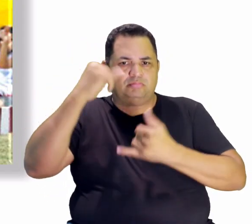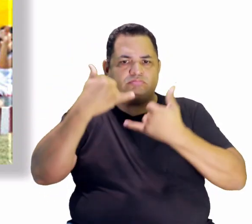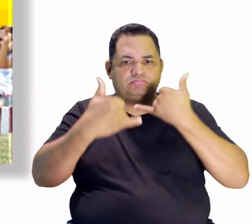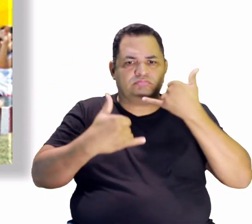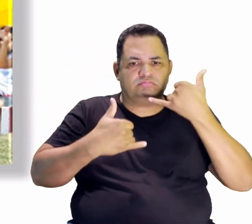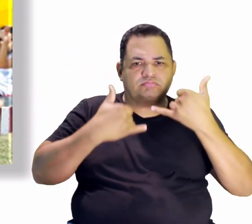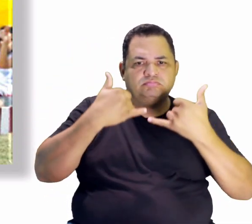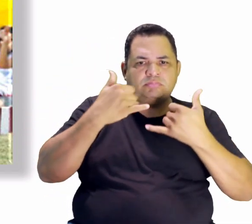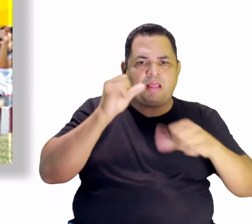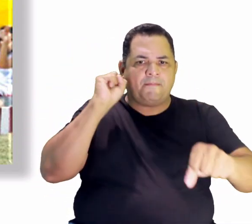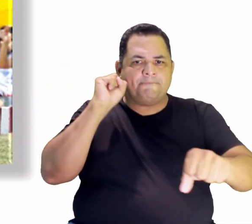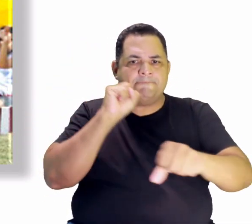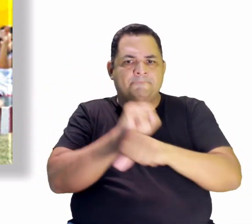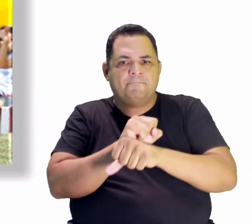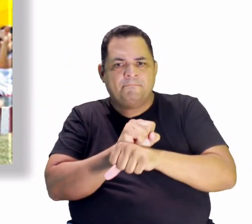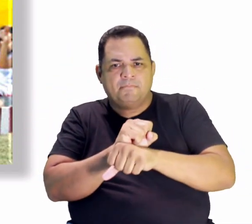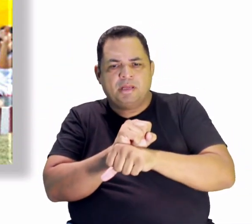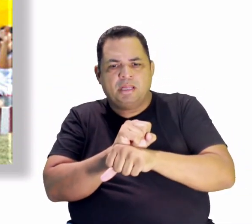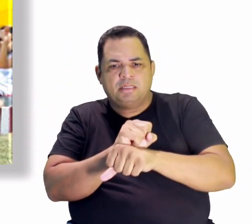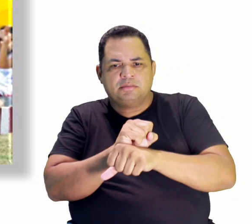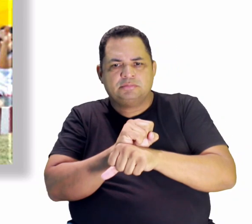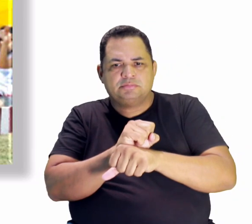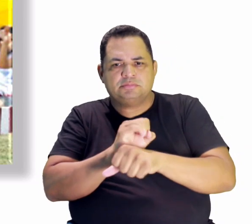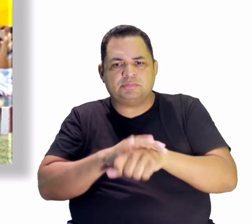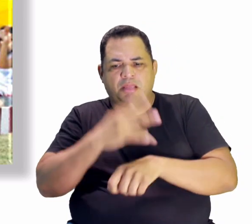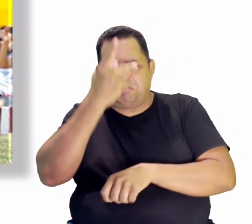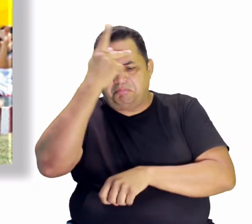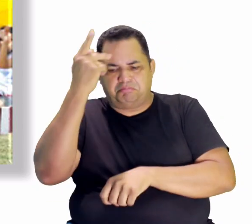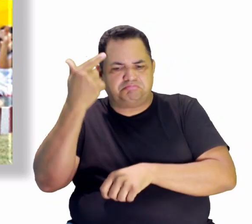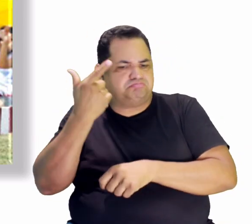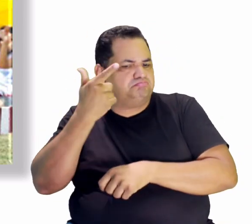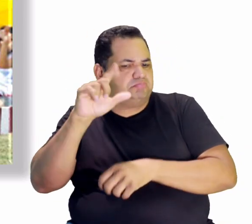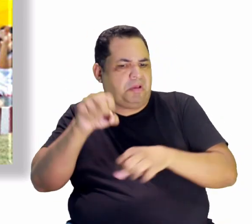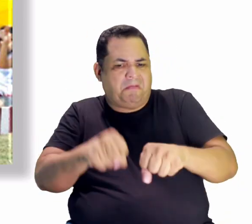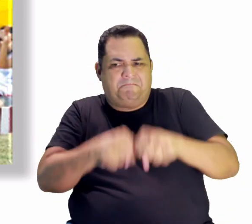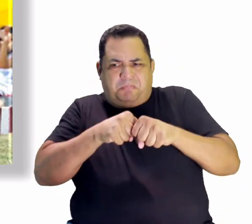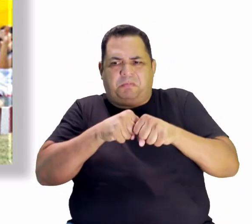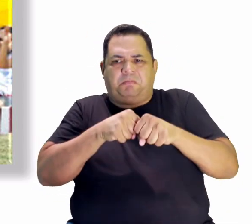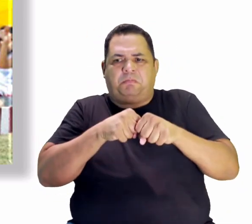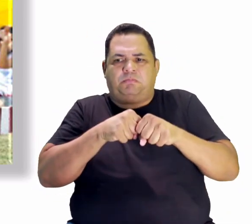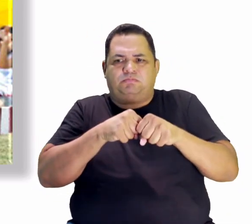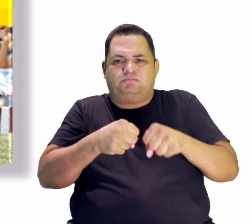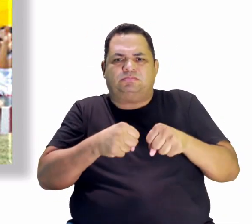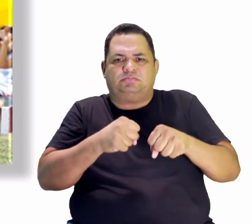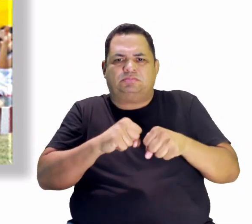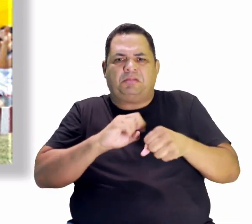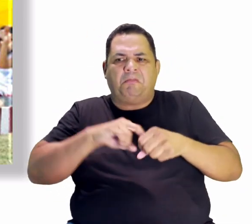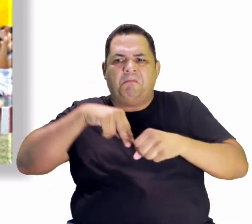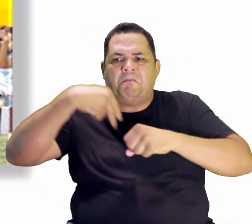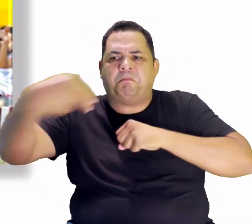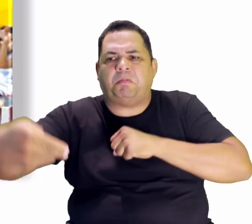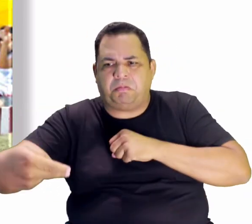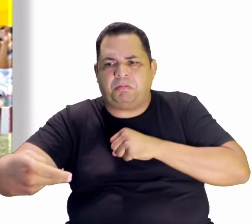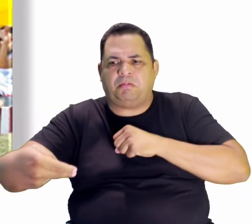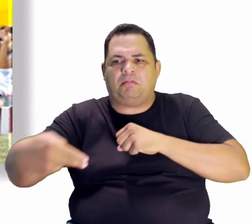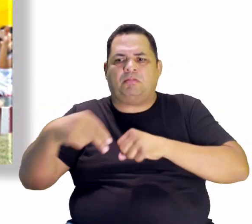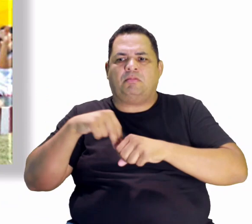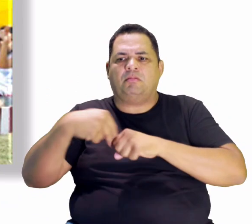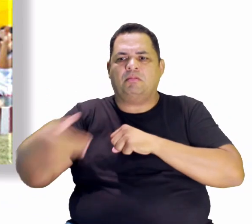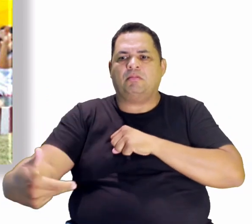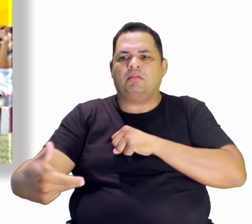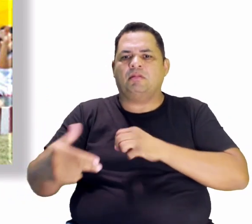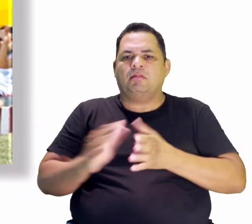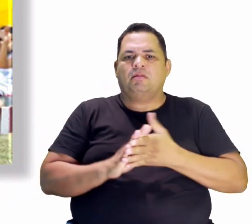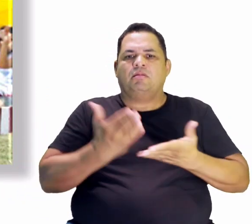deu aquela parada e a pessoa não conseguiu se controlar e manter no assento, ó, foi lançado. Você vê que